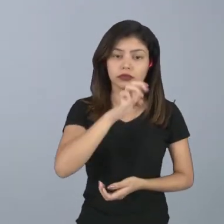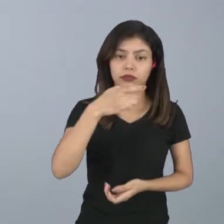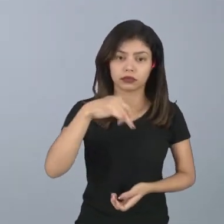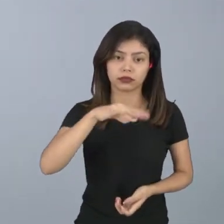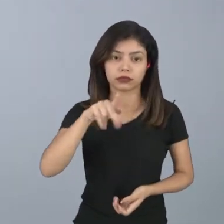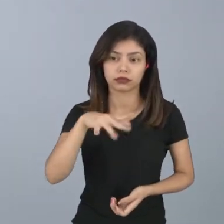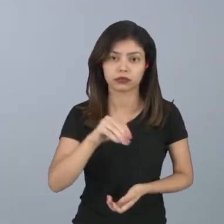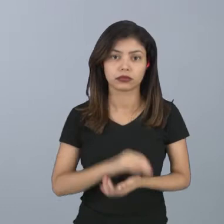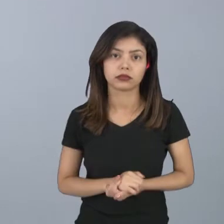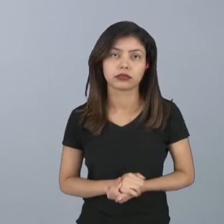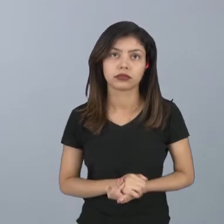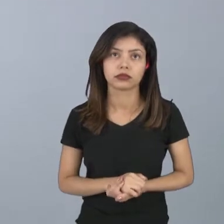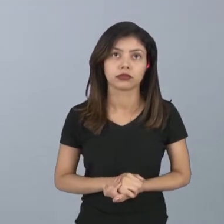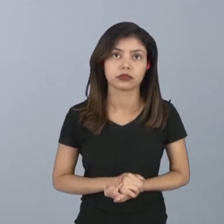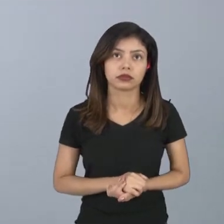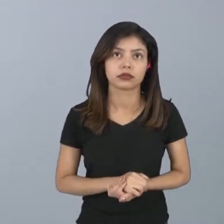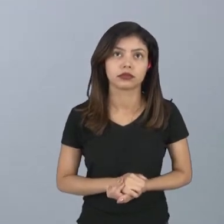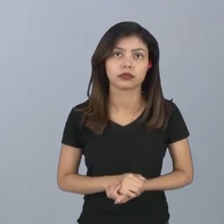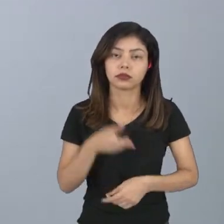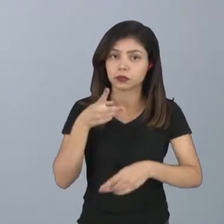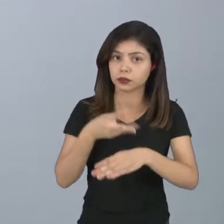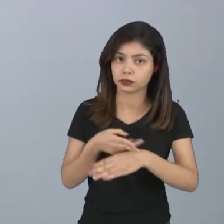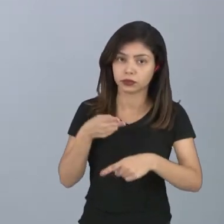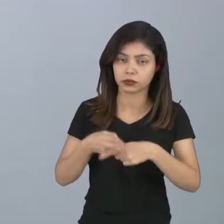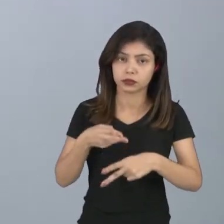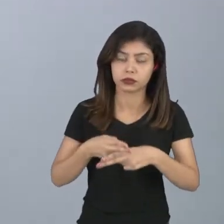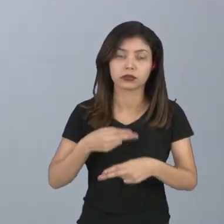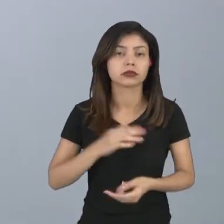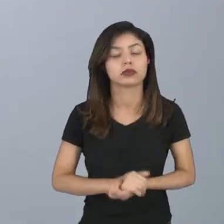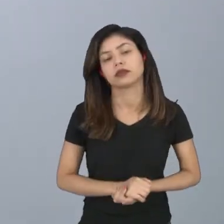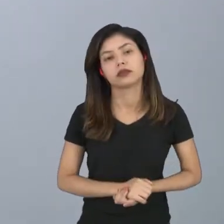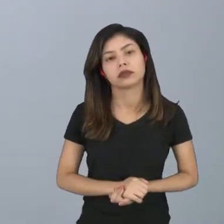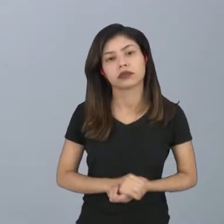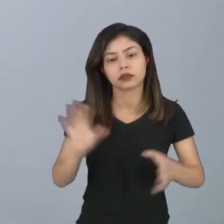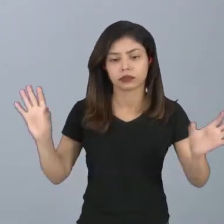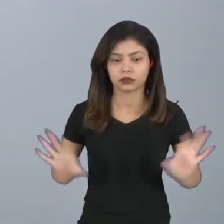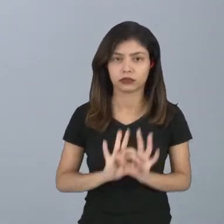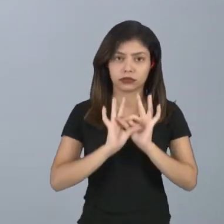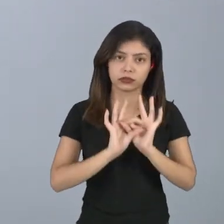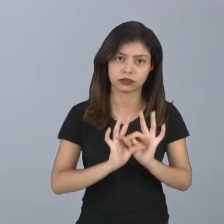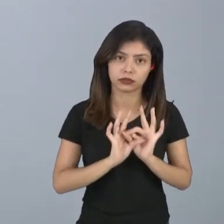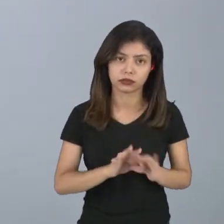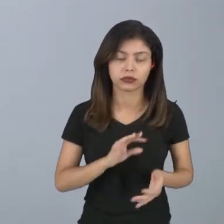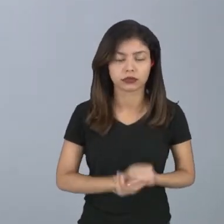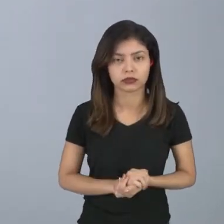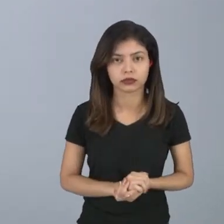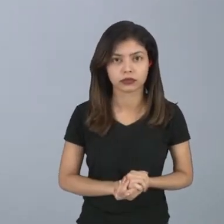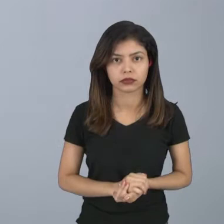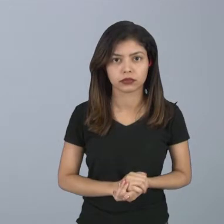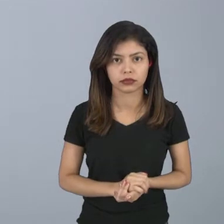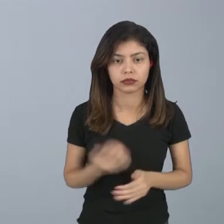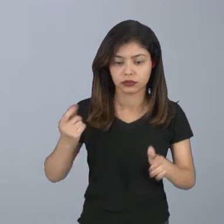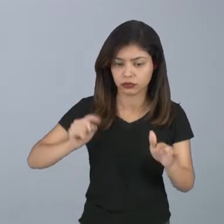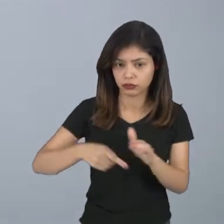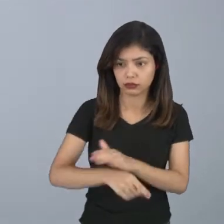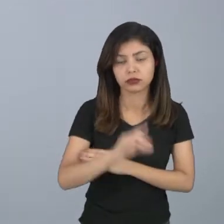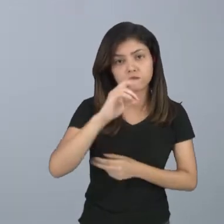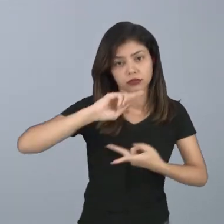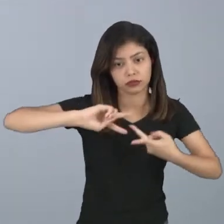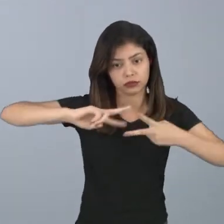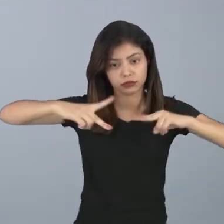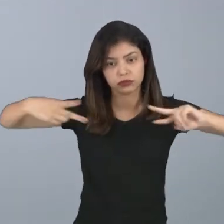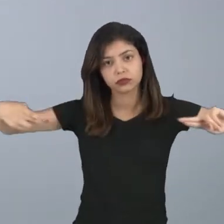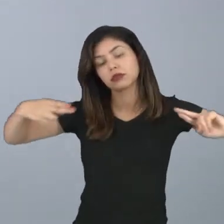de restrição, e esse corte, através das enzimas de ligação, eu vou inserir nesse